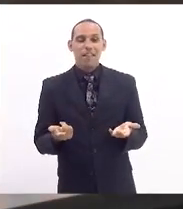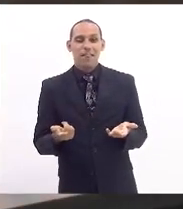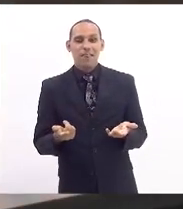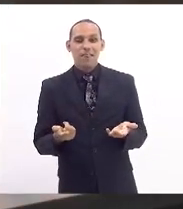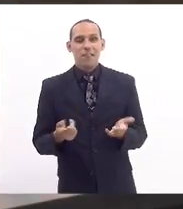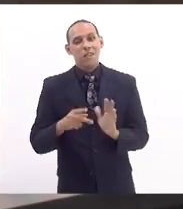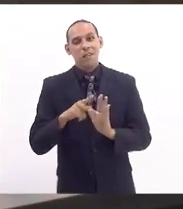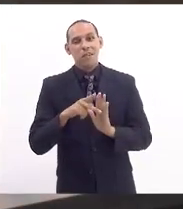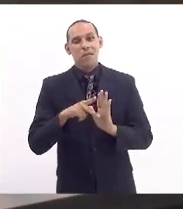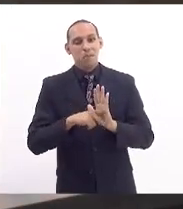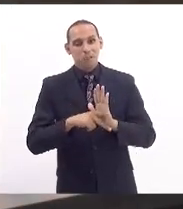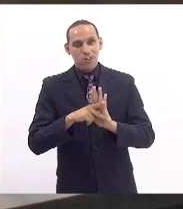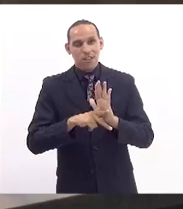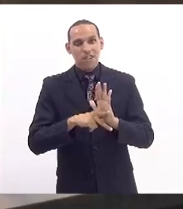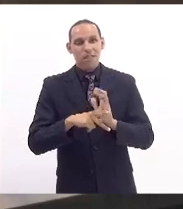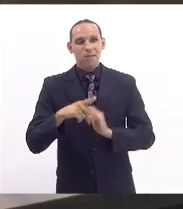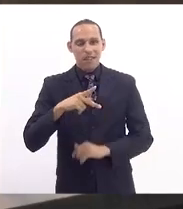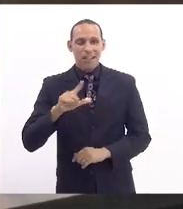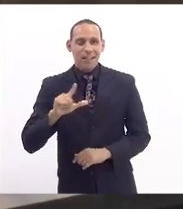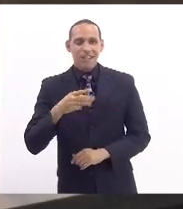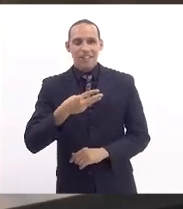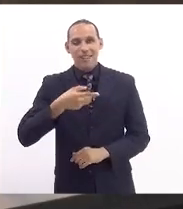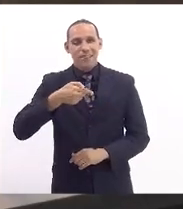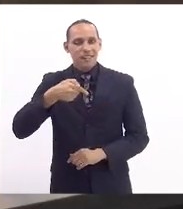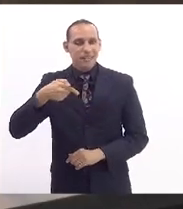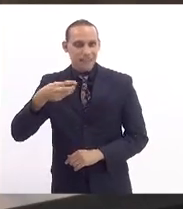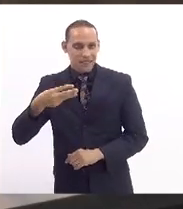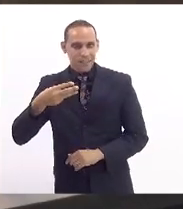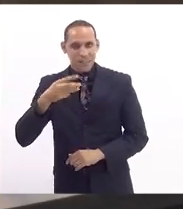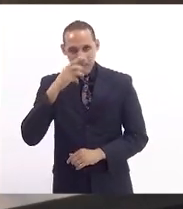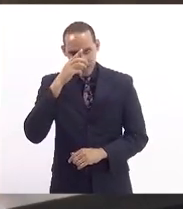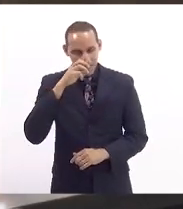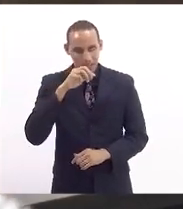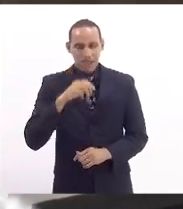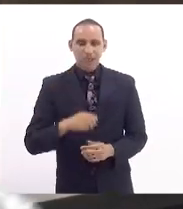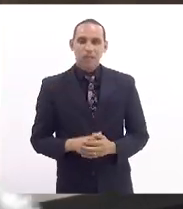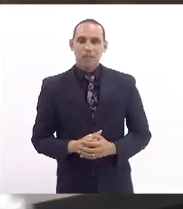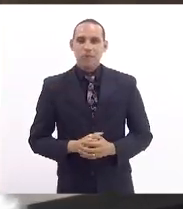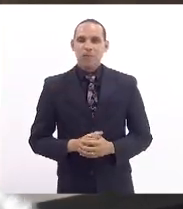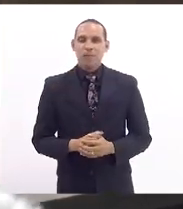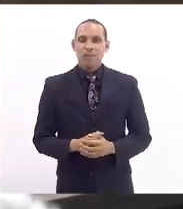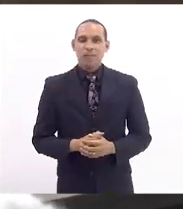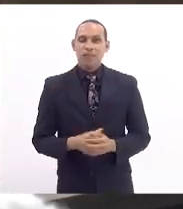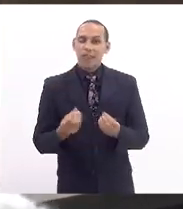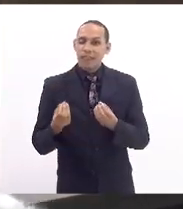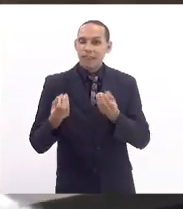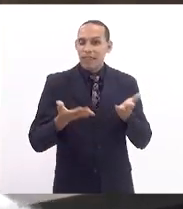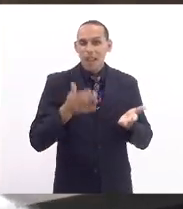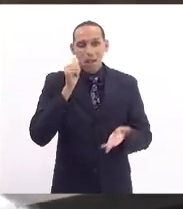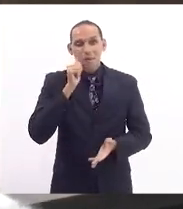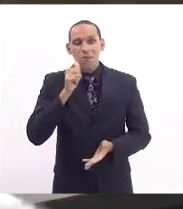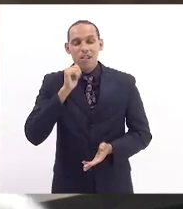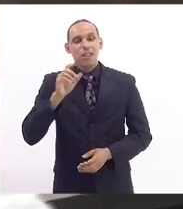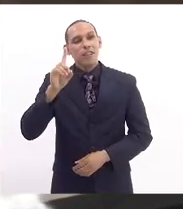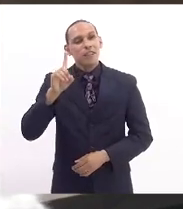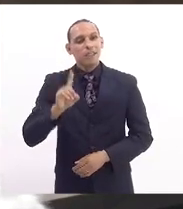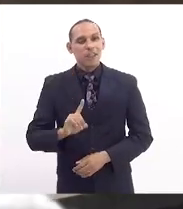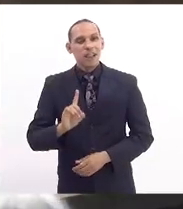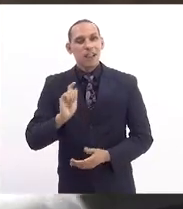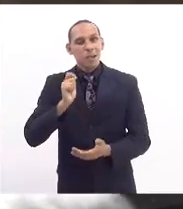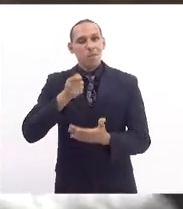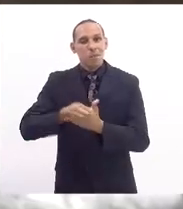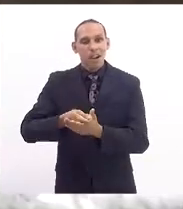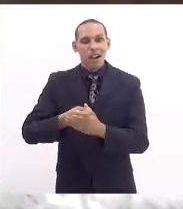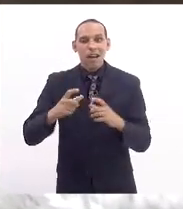um projeto de lei 37 73 o que assegura às mulheres o direito do